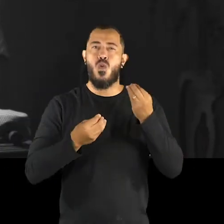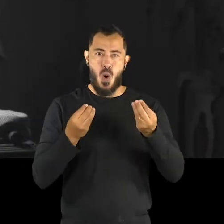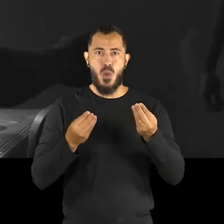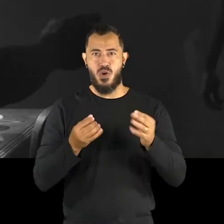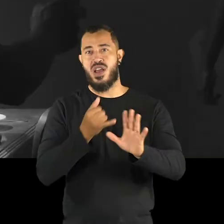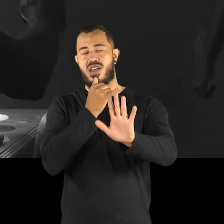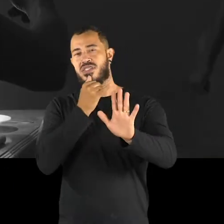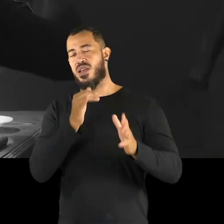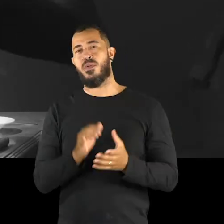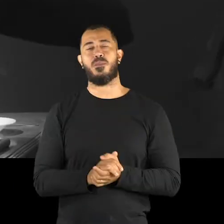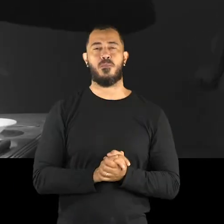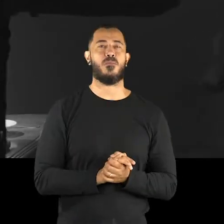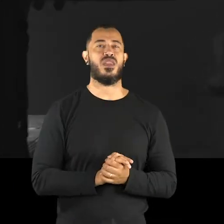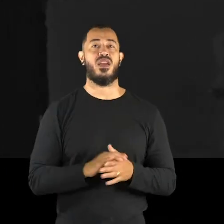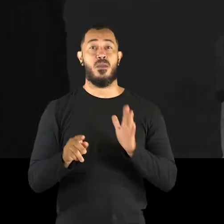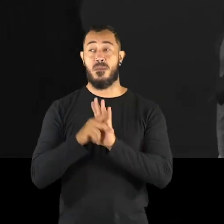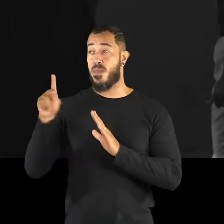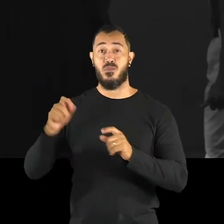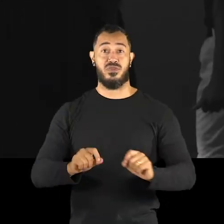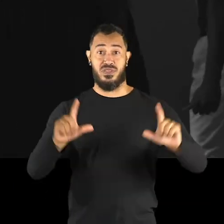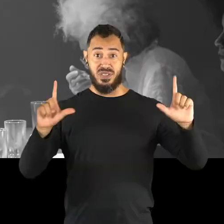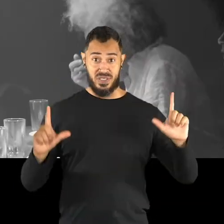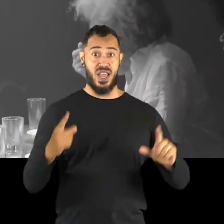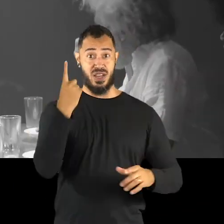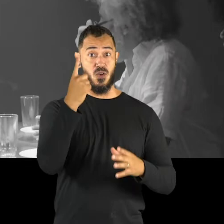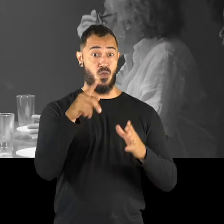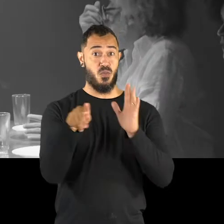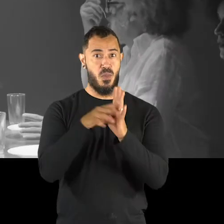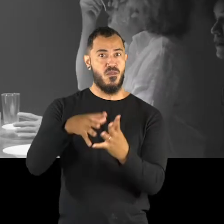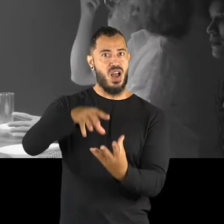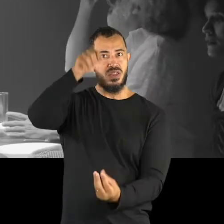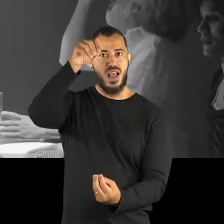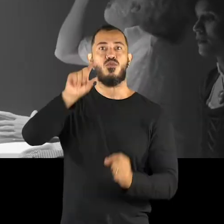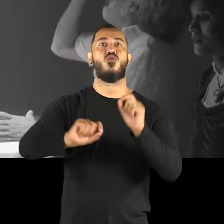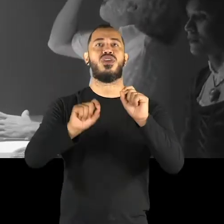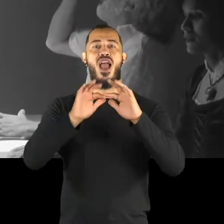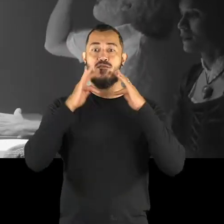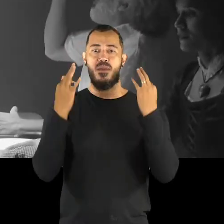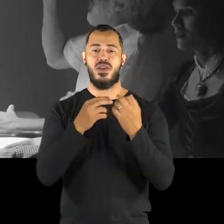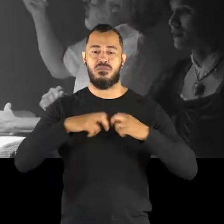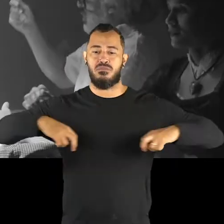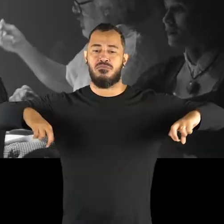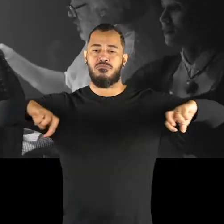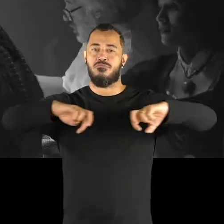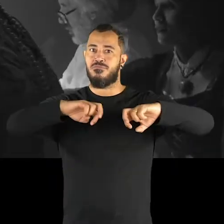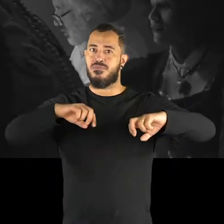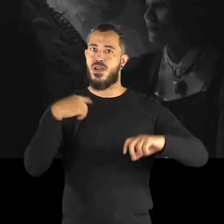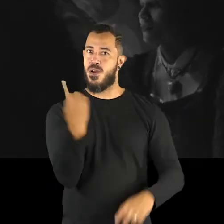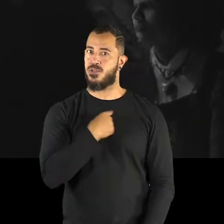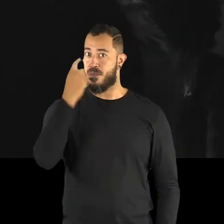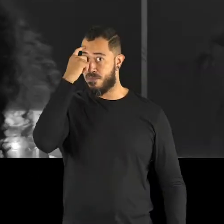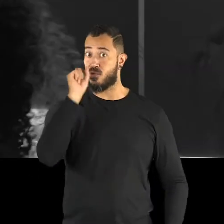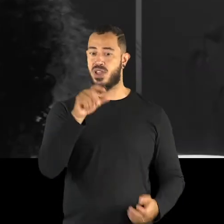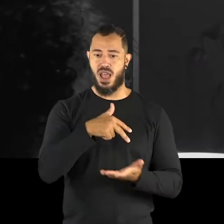exemplo, Fantasmas Talvez, a cena rodada que aparece a família em volta da mesa, que a gente considera tipo uma